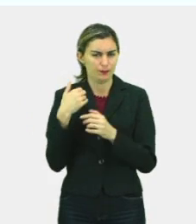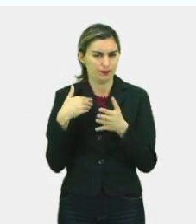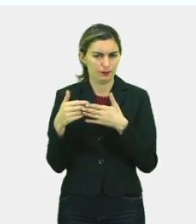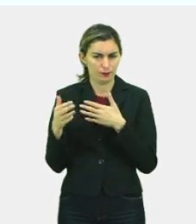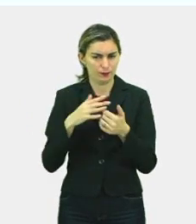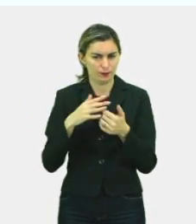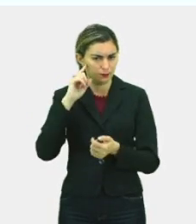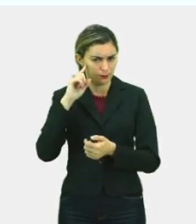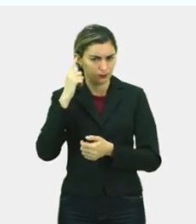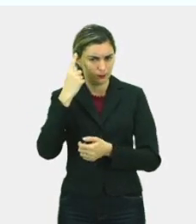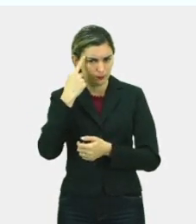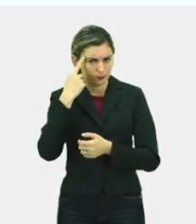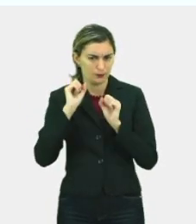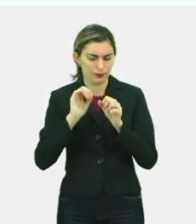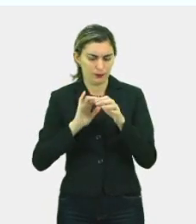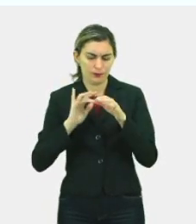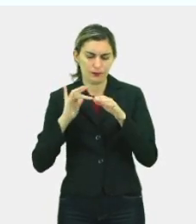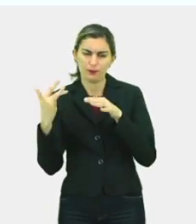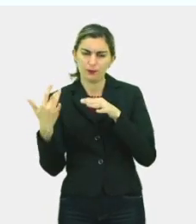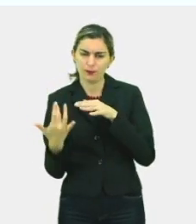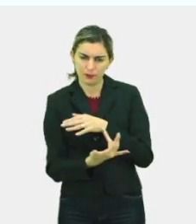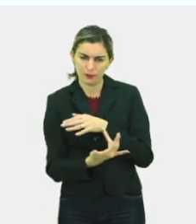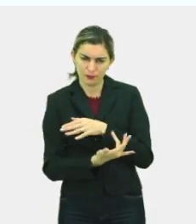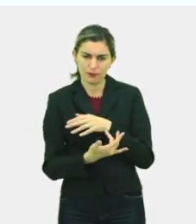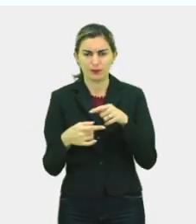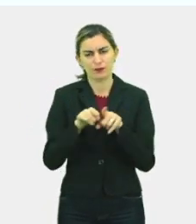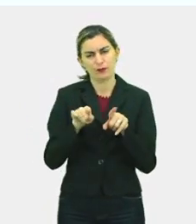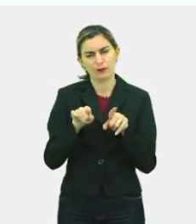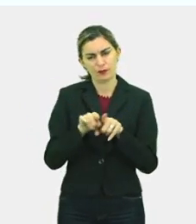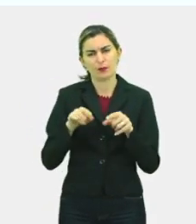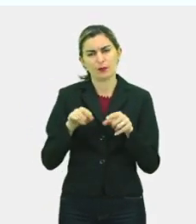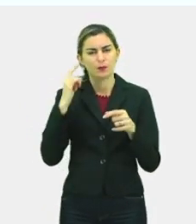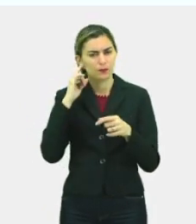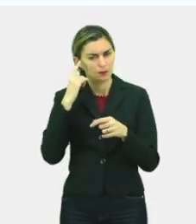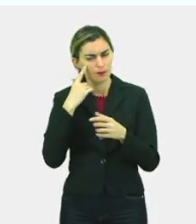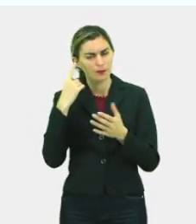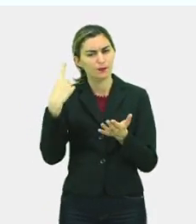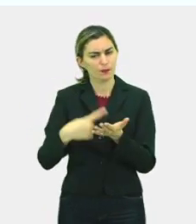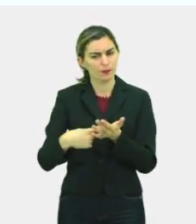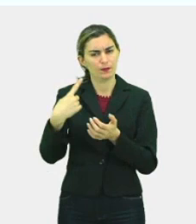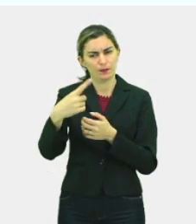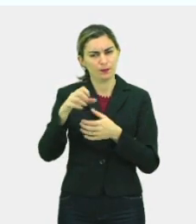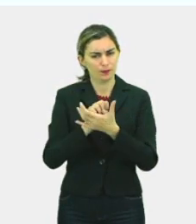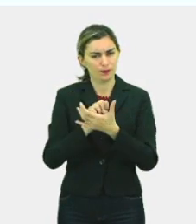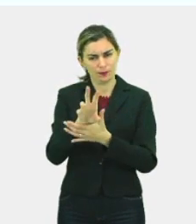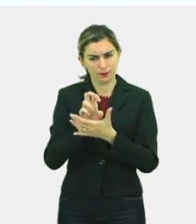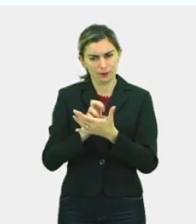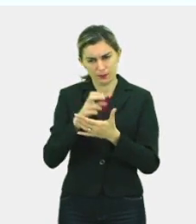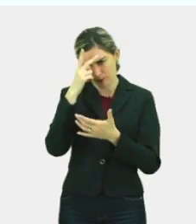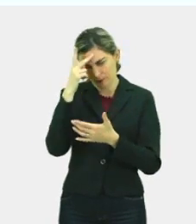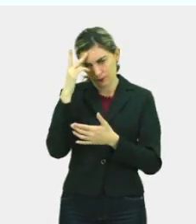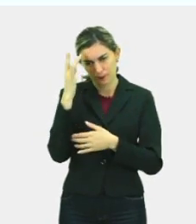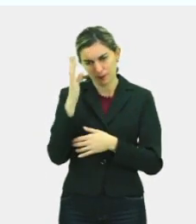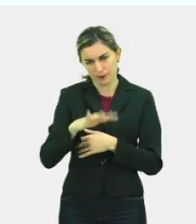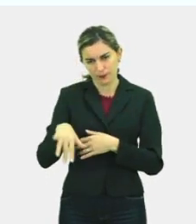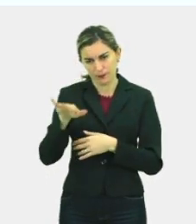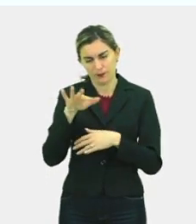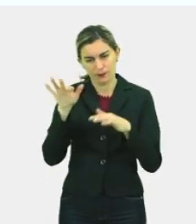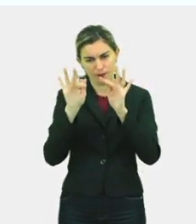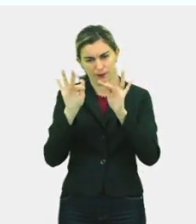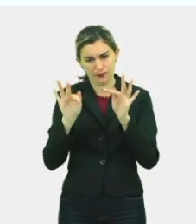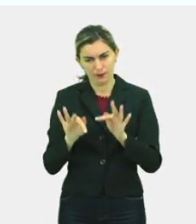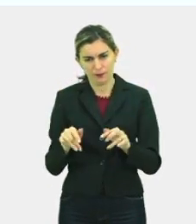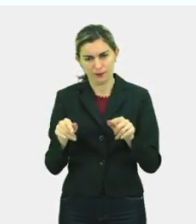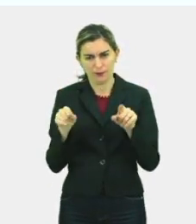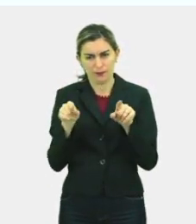assim. Qualquer dúvida vocês podem me procurar na rede social. E aí quando fizer a tarefa também, marca lá o EducaPE que o pessoal vai ficar